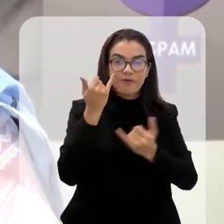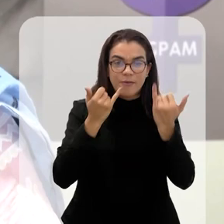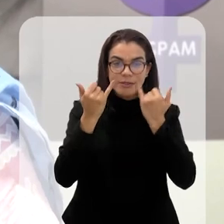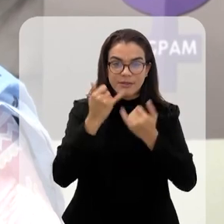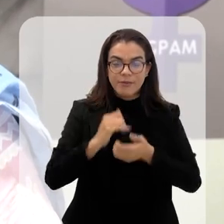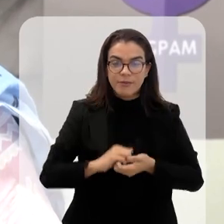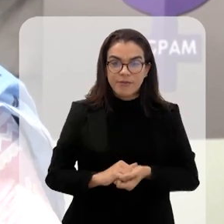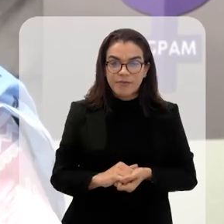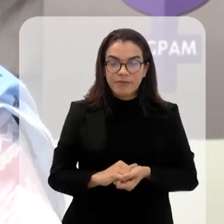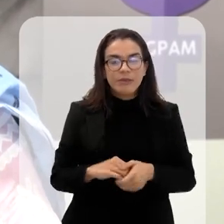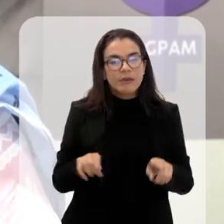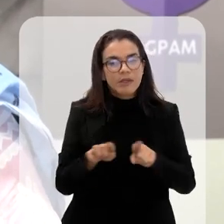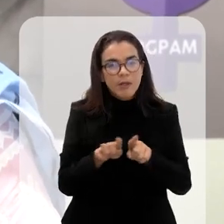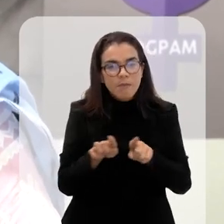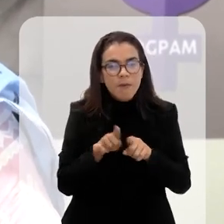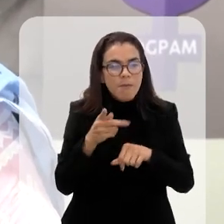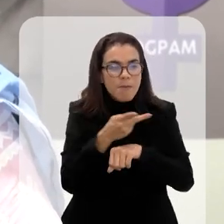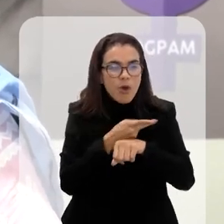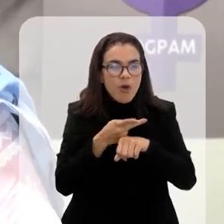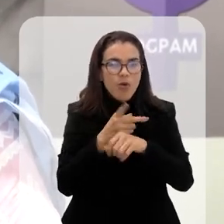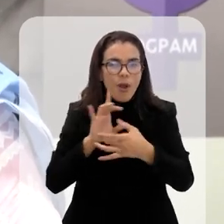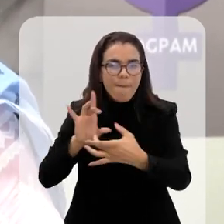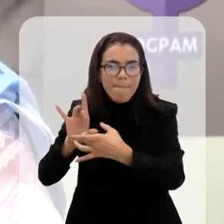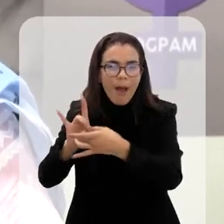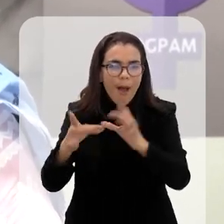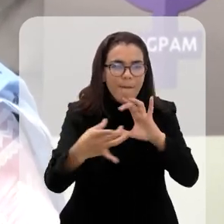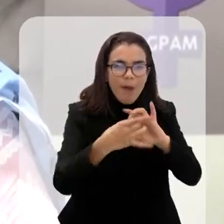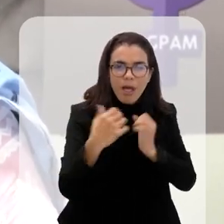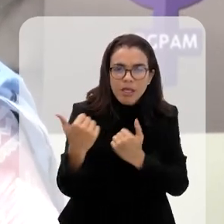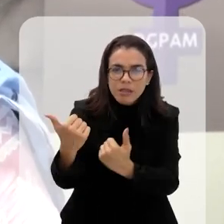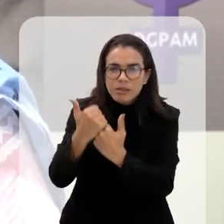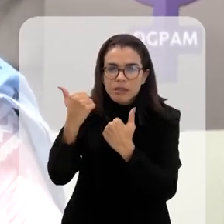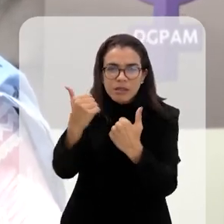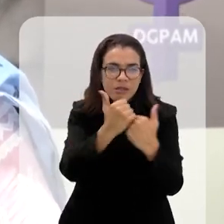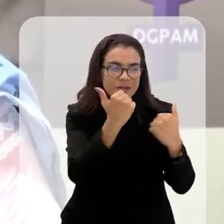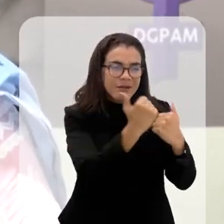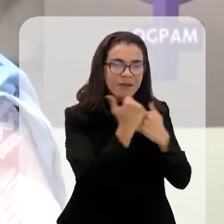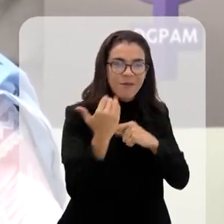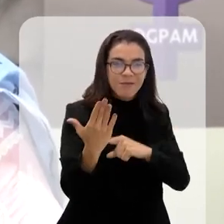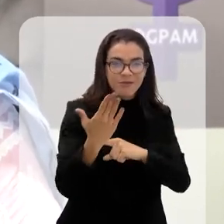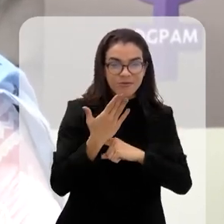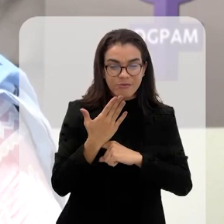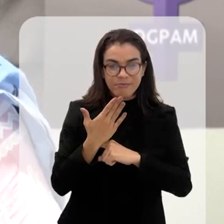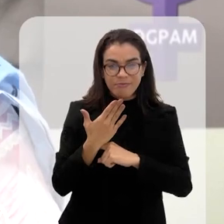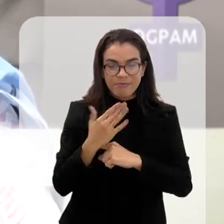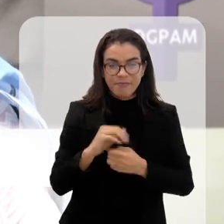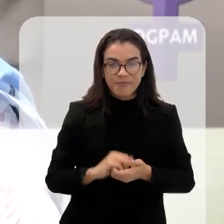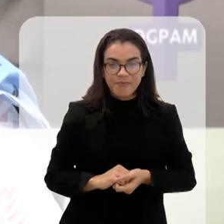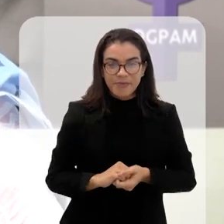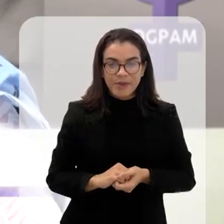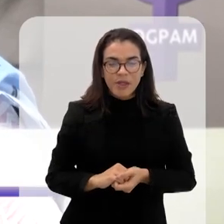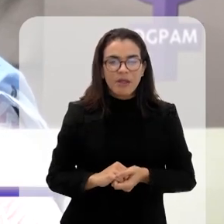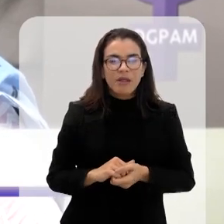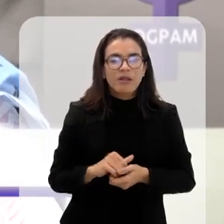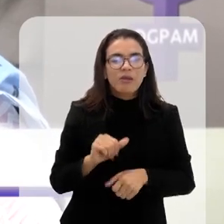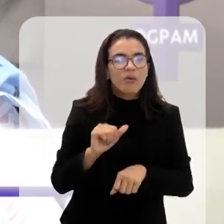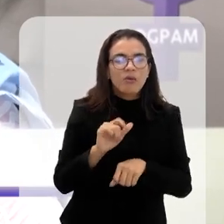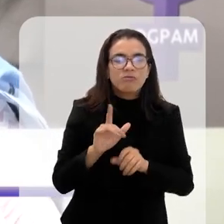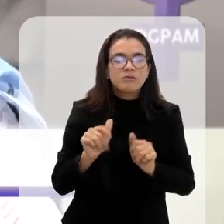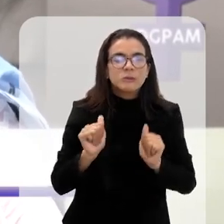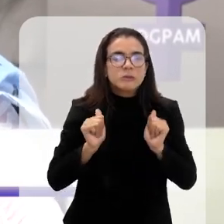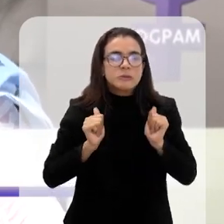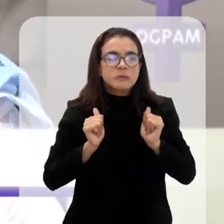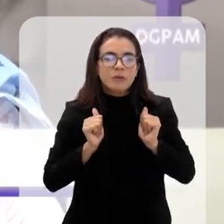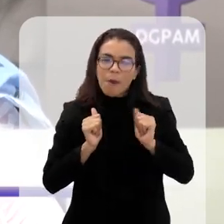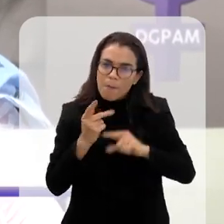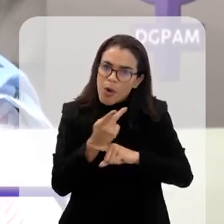essa informação, e buscar essa rede, buscar quem pode te ajudar. Então, não deixe, né,